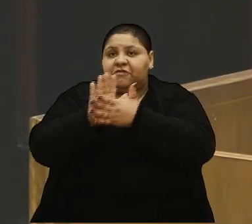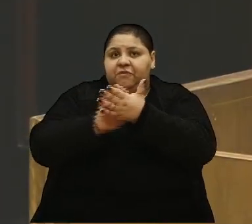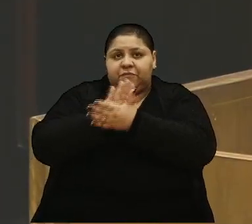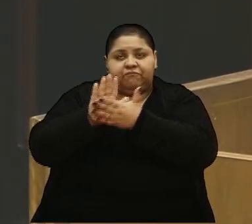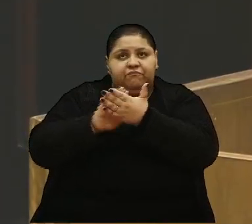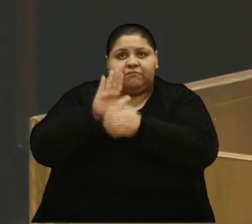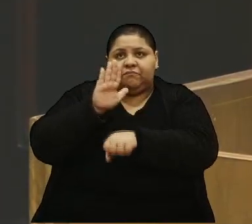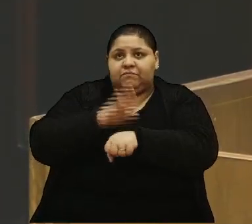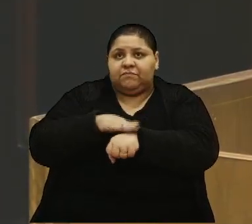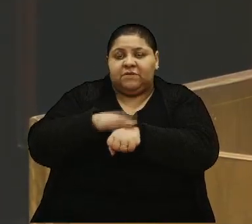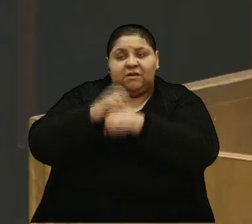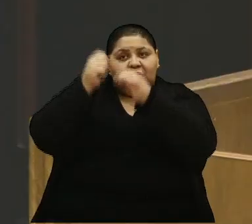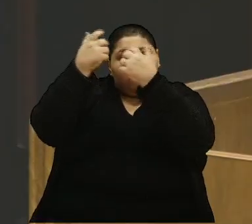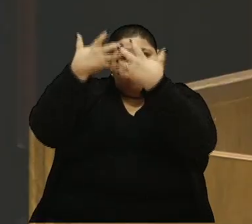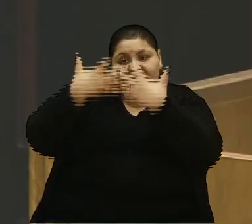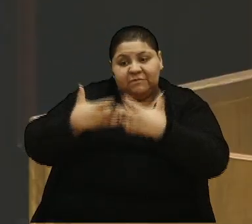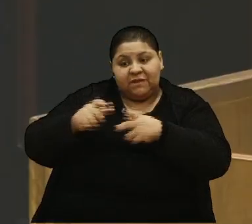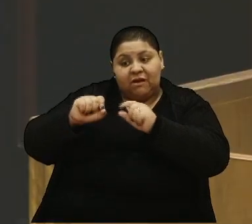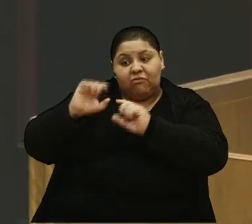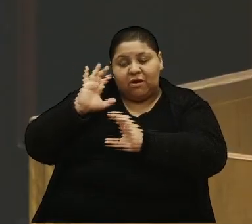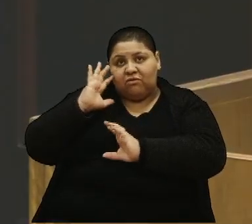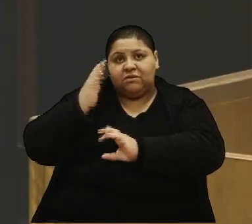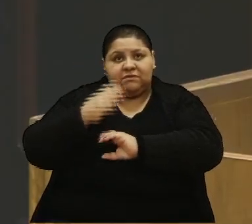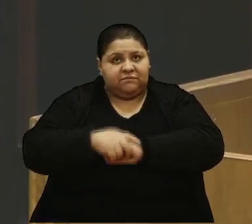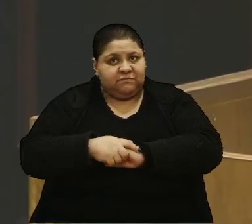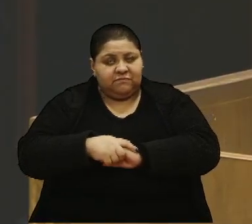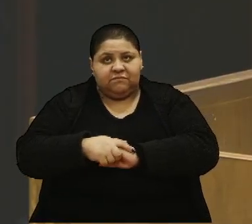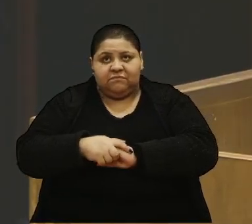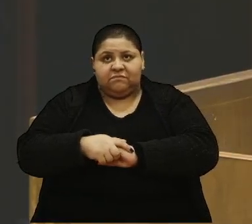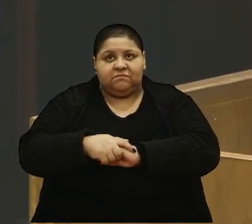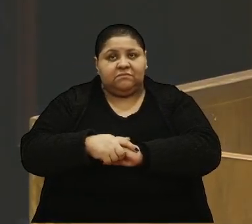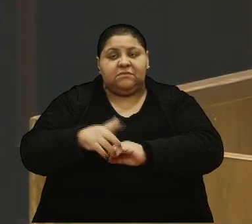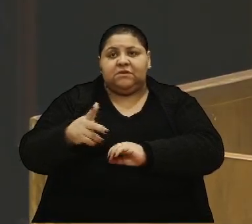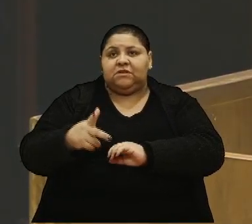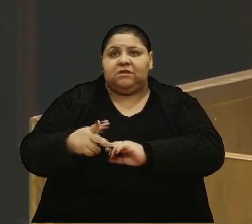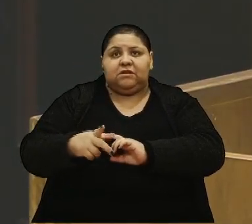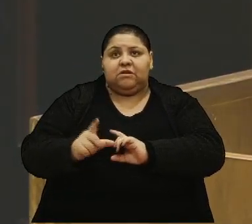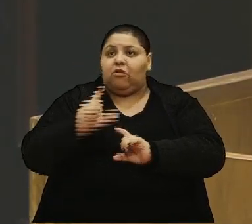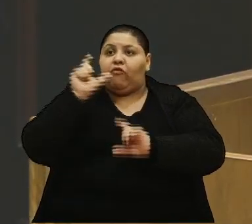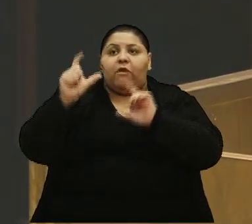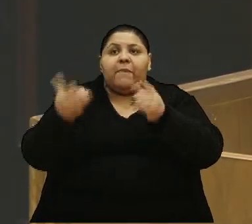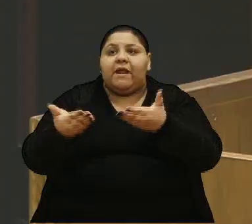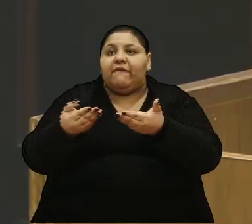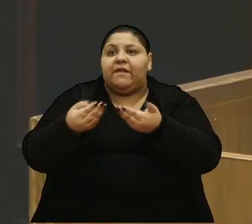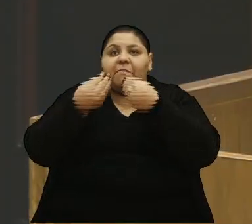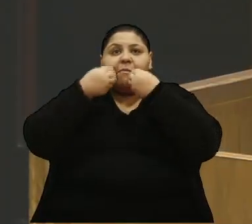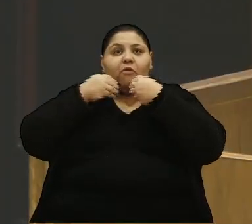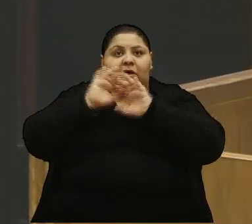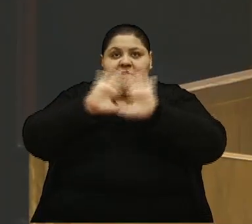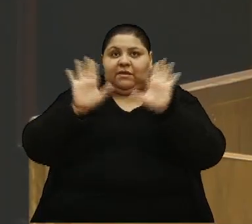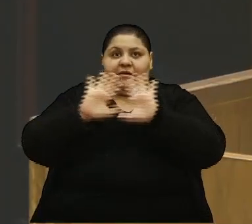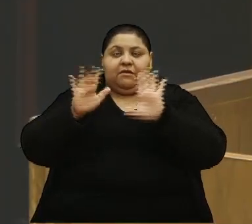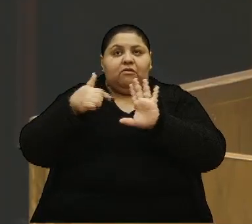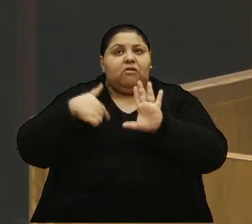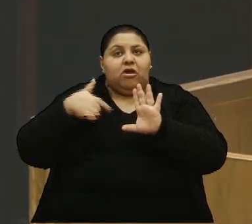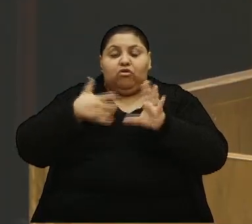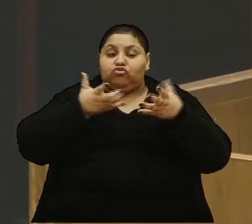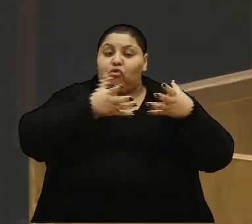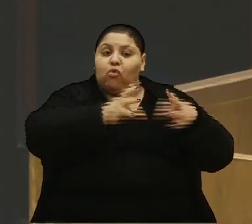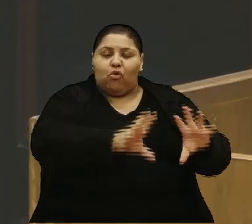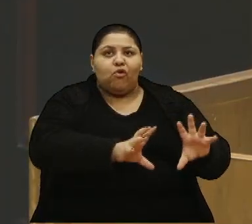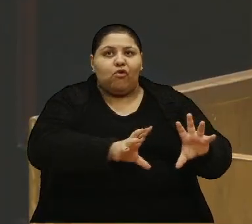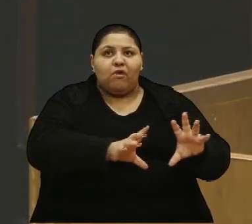momento para justificar o que aconteceu. Que não coloquem palavras na minha boca, de forma alguma. Eu rechaço.